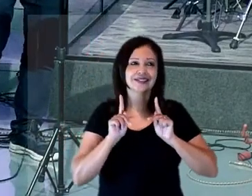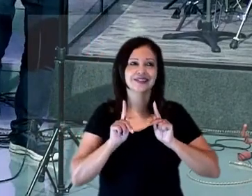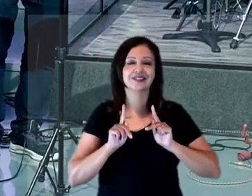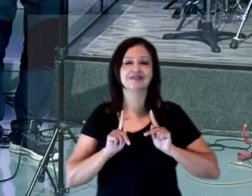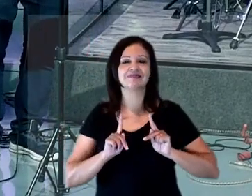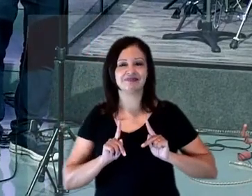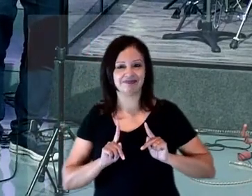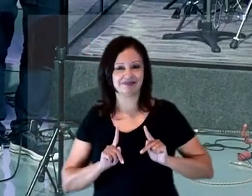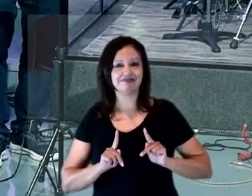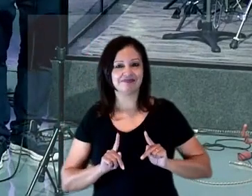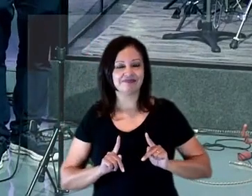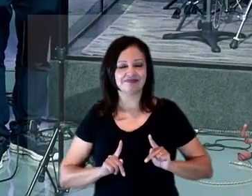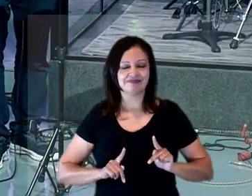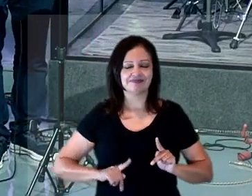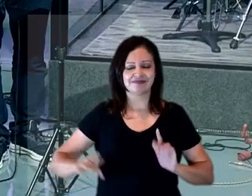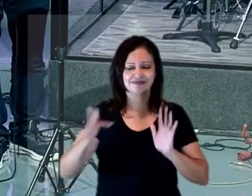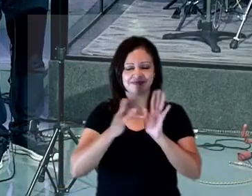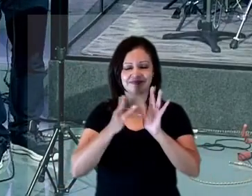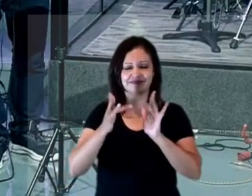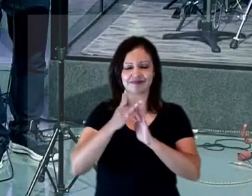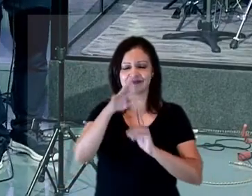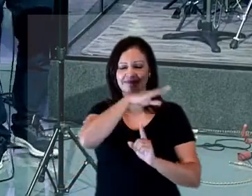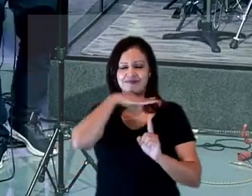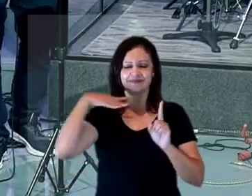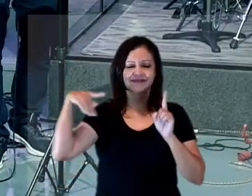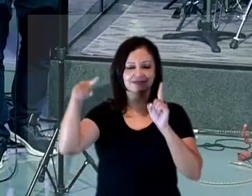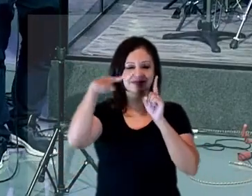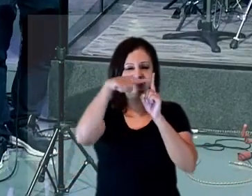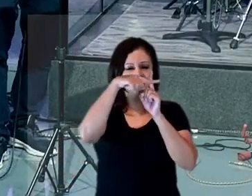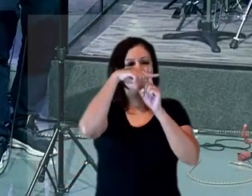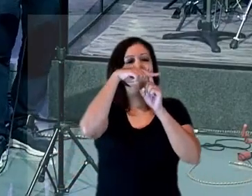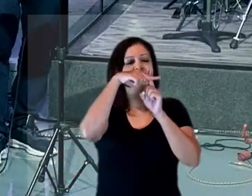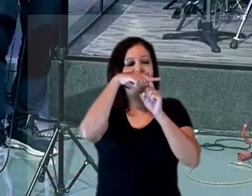Por teu sacrifício hoje eu